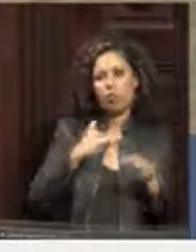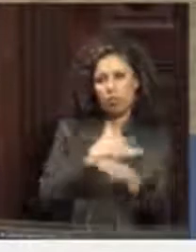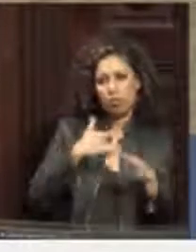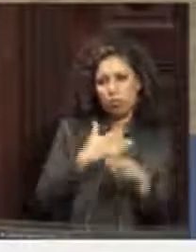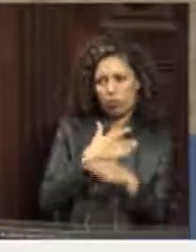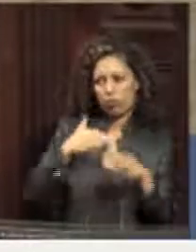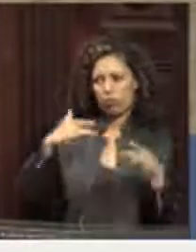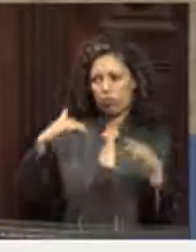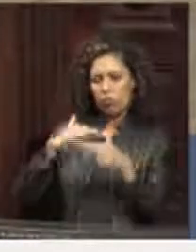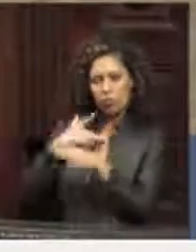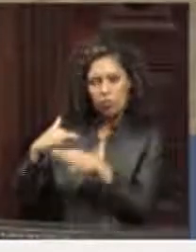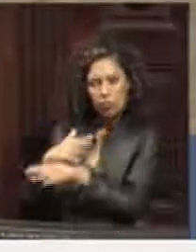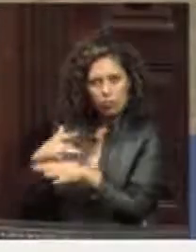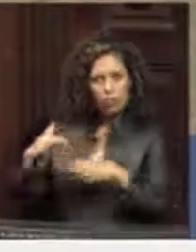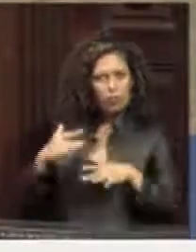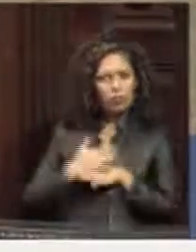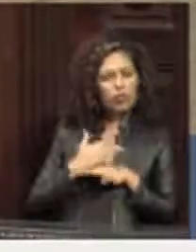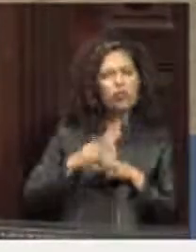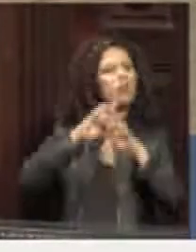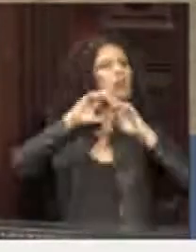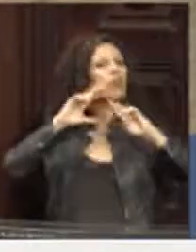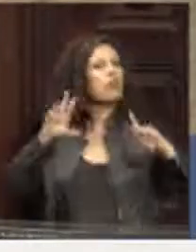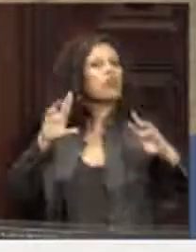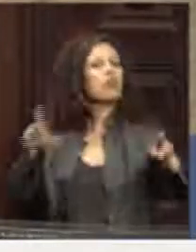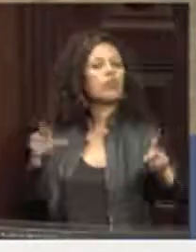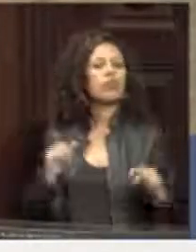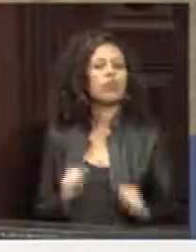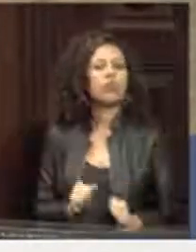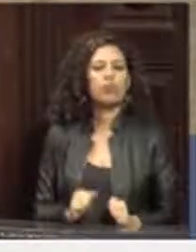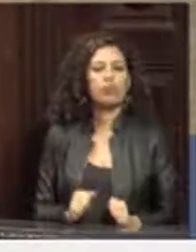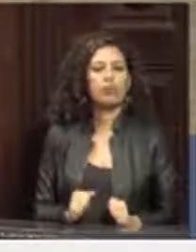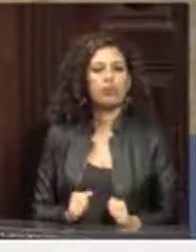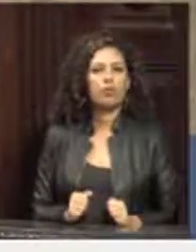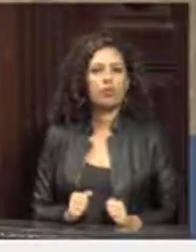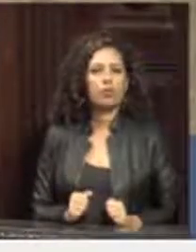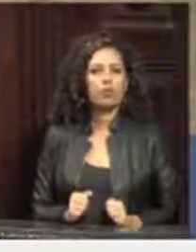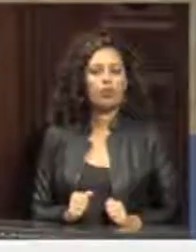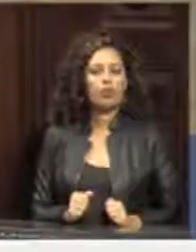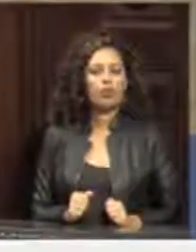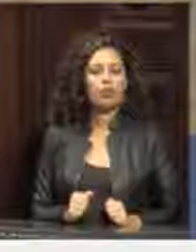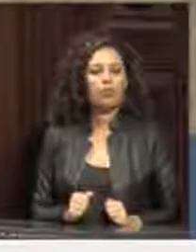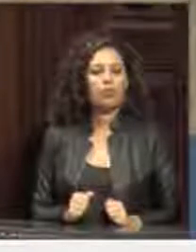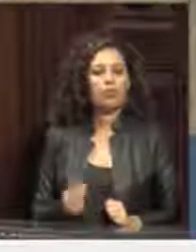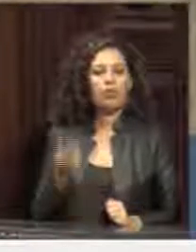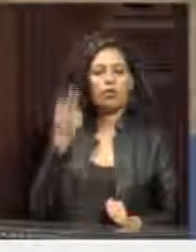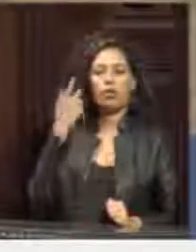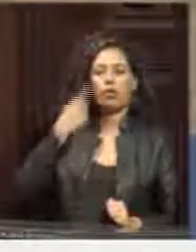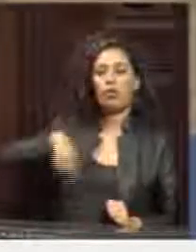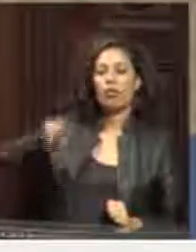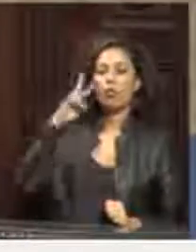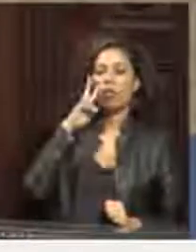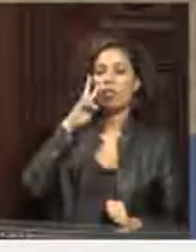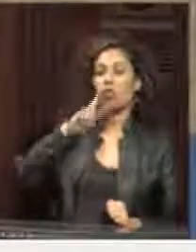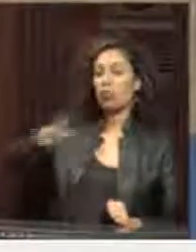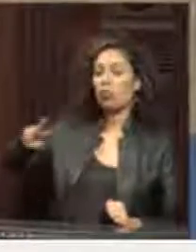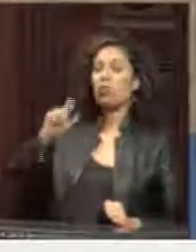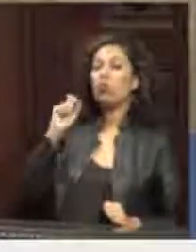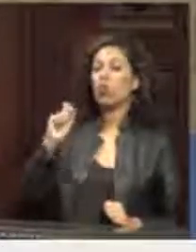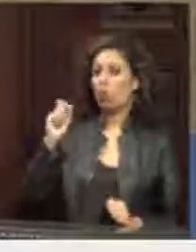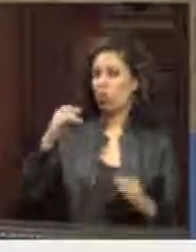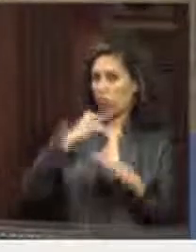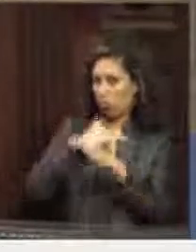com 80 mil habitantes, ao longo de uma rodovia, onde a população está de um lado e a praia do